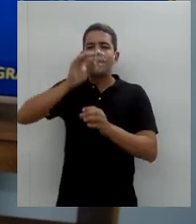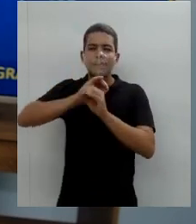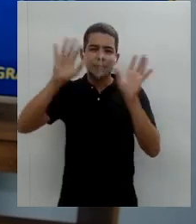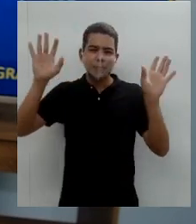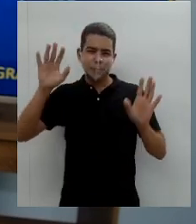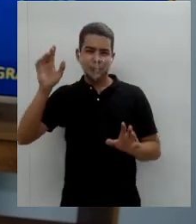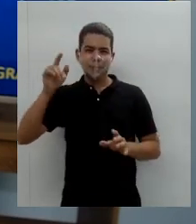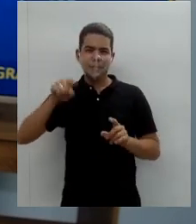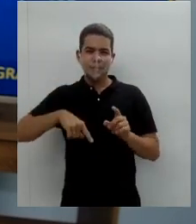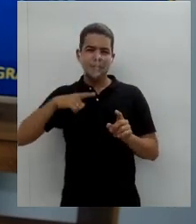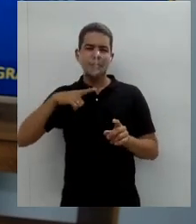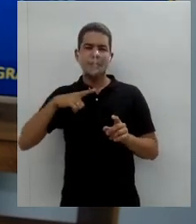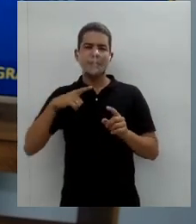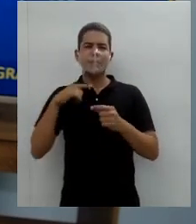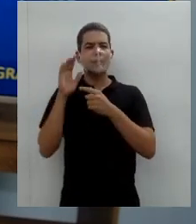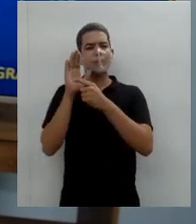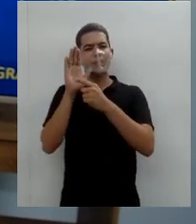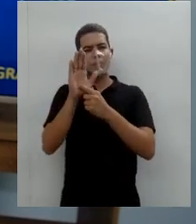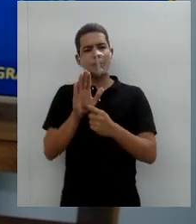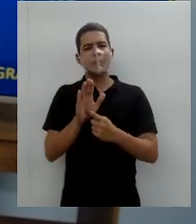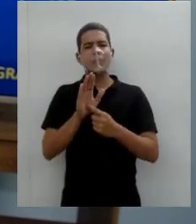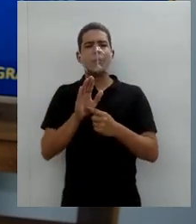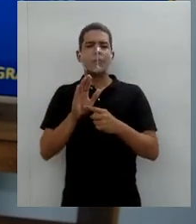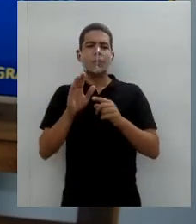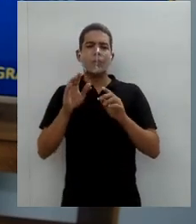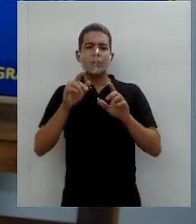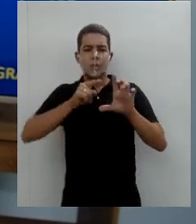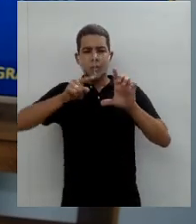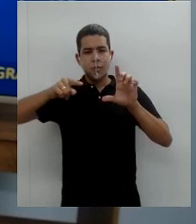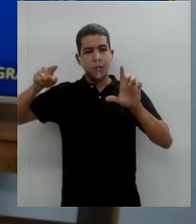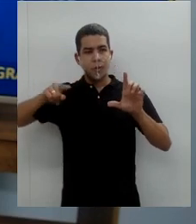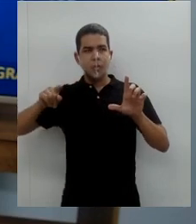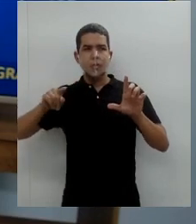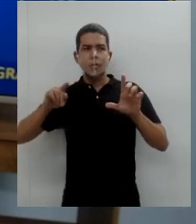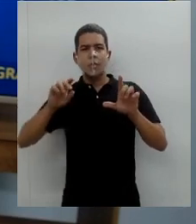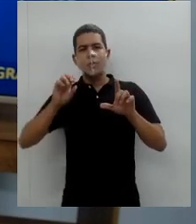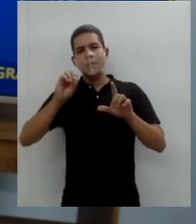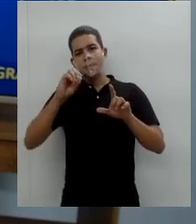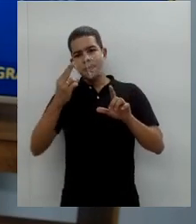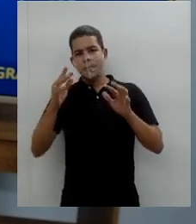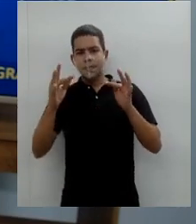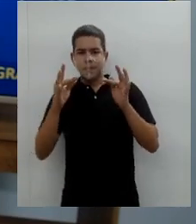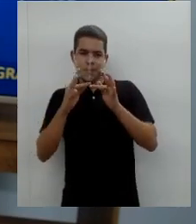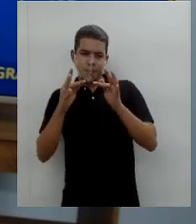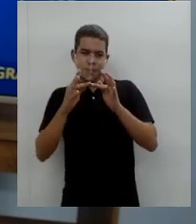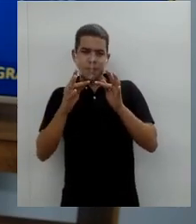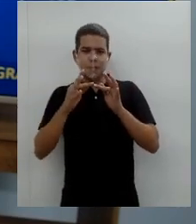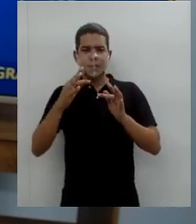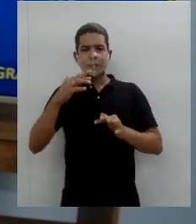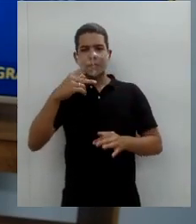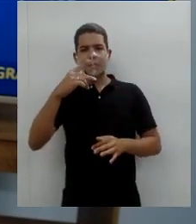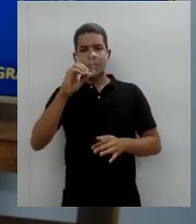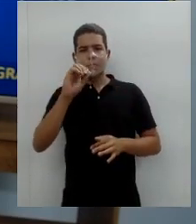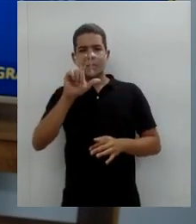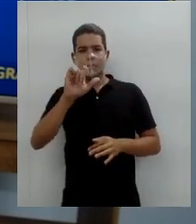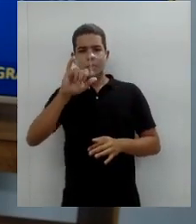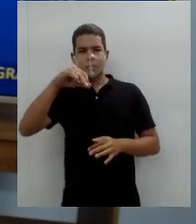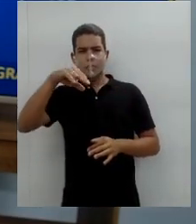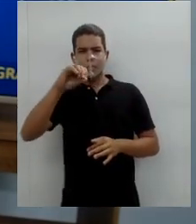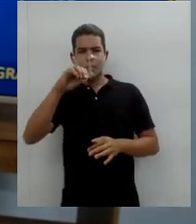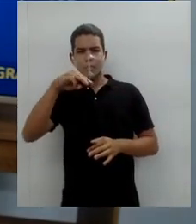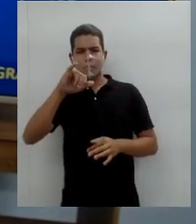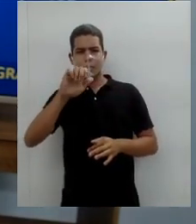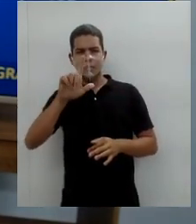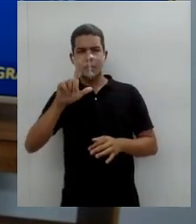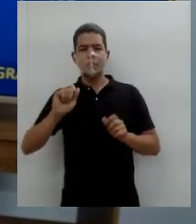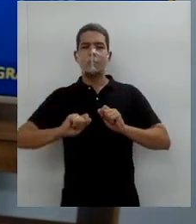as representações gráficas dessa função quadrática ou função polinomial do segundo grau, beleza?